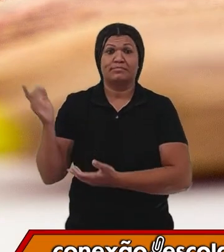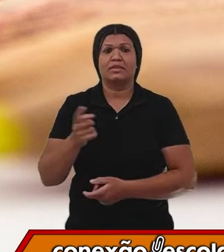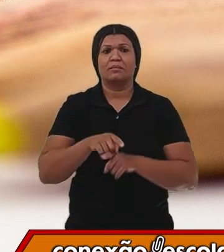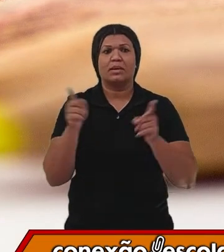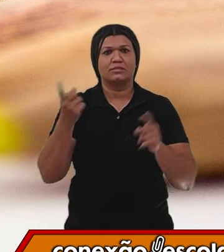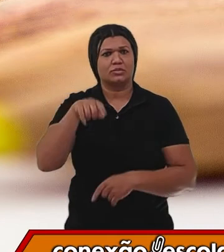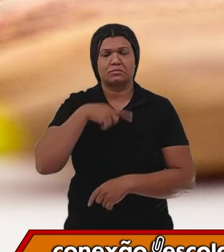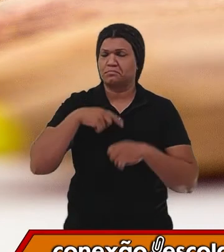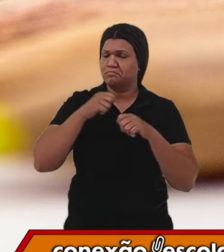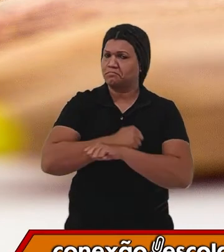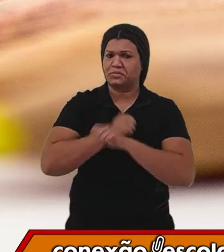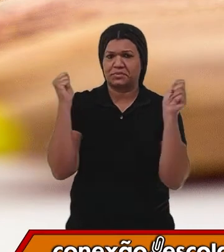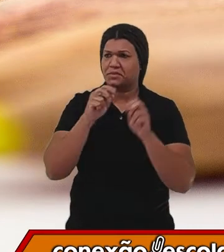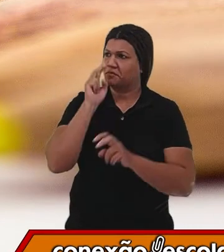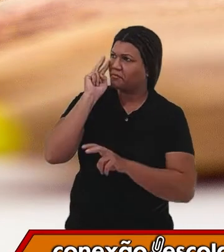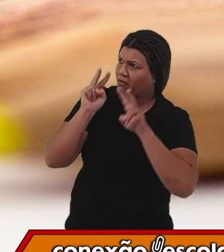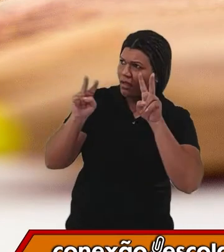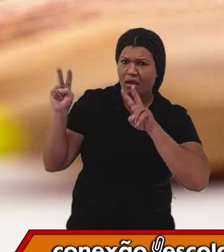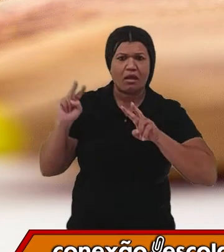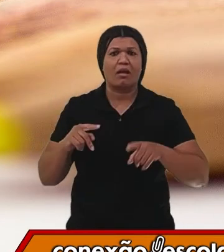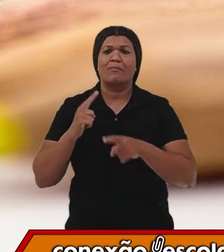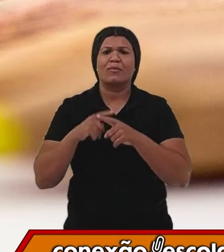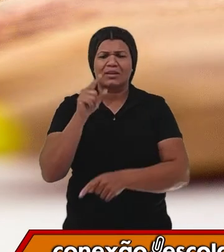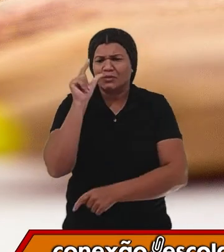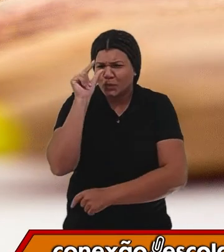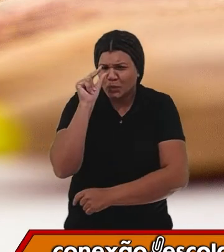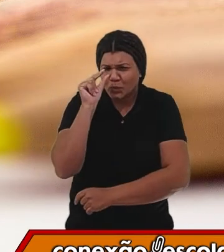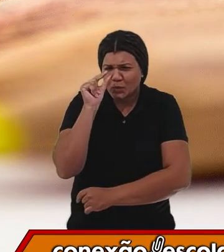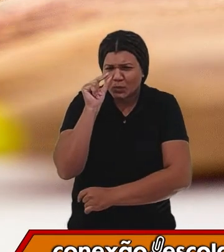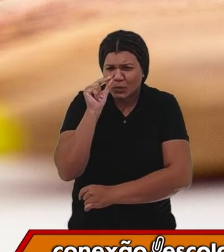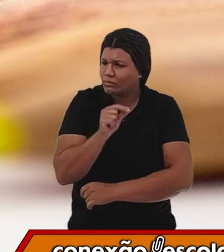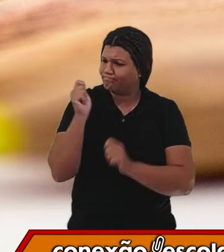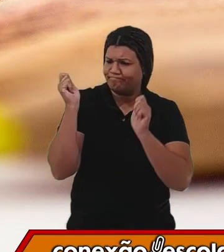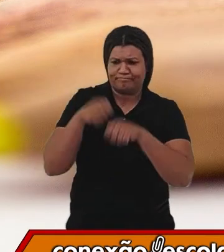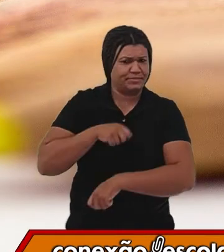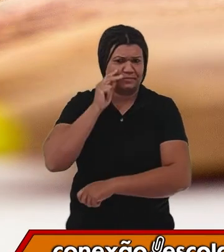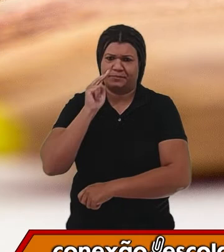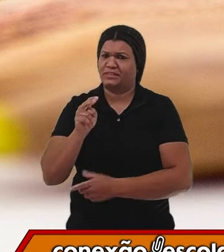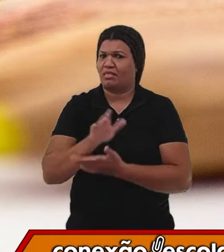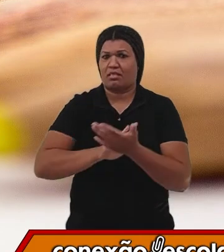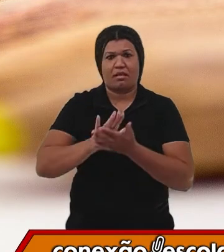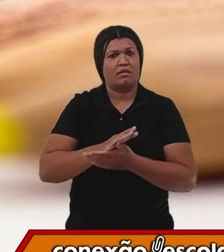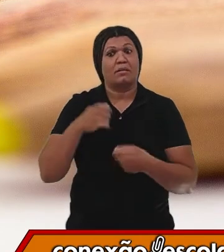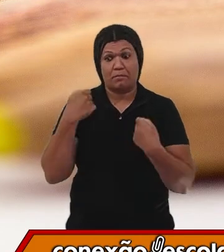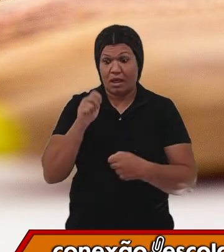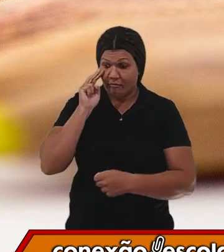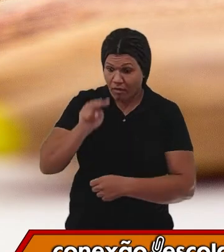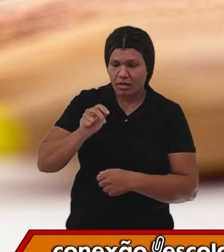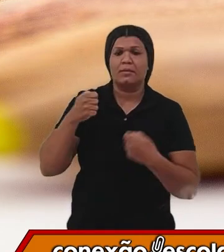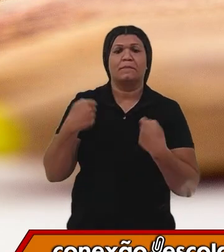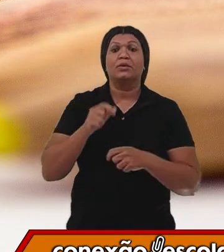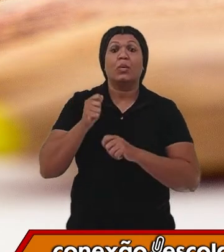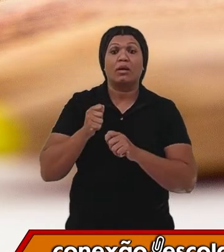ver a olho nu. Por quê? Porque eles são bem pequenininhos. Então, para enxergá-los, vocês têm que usar